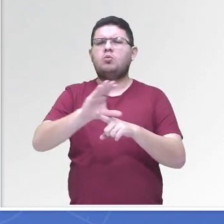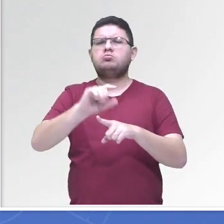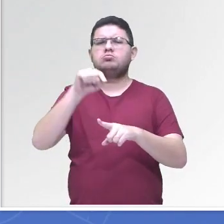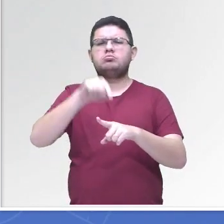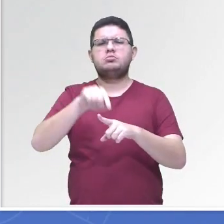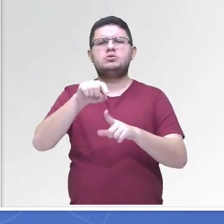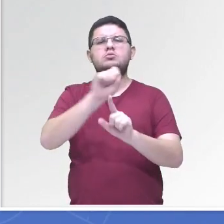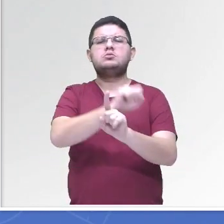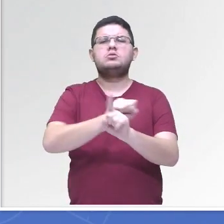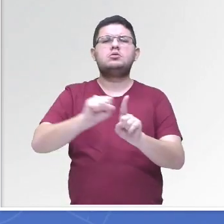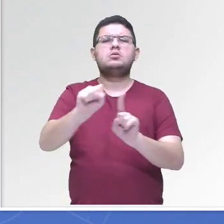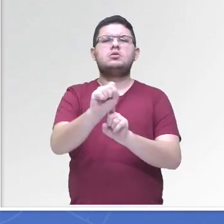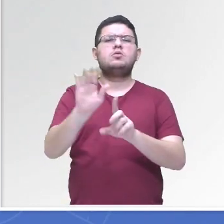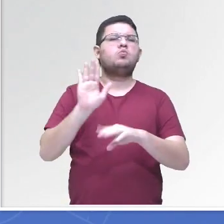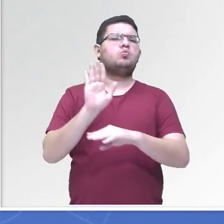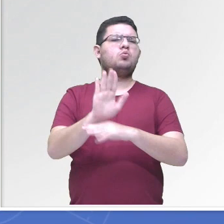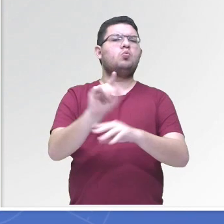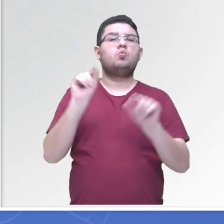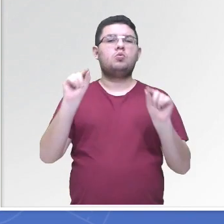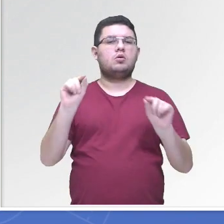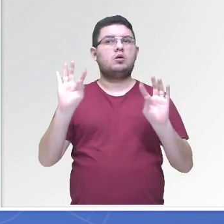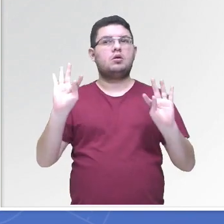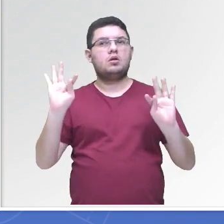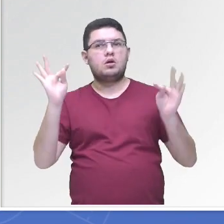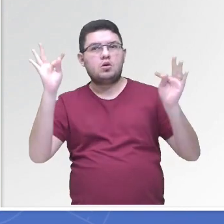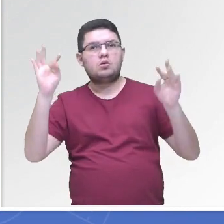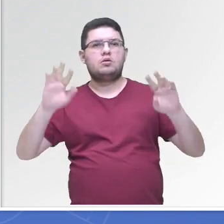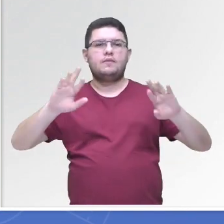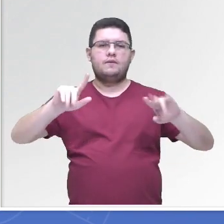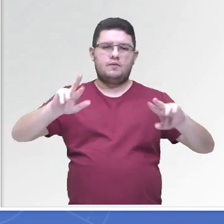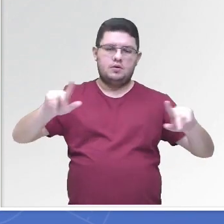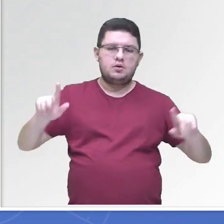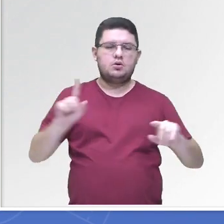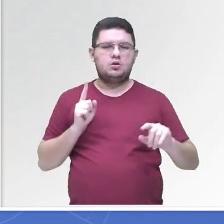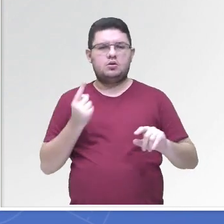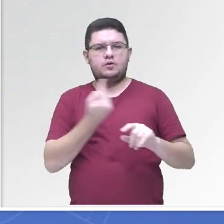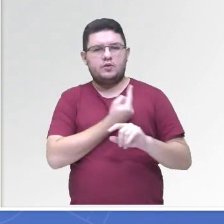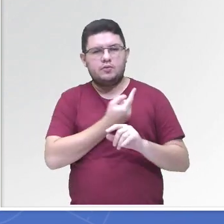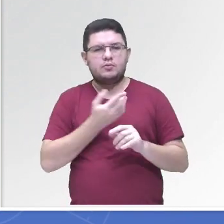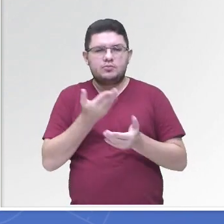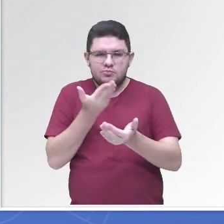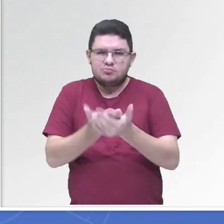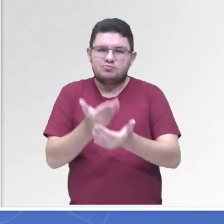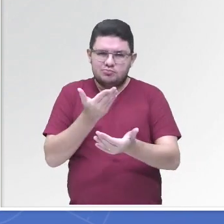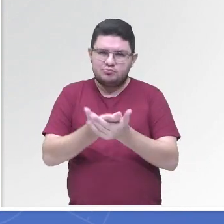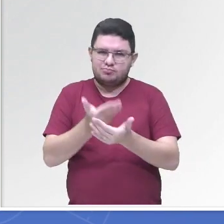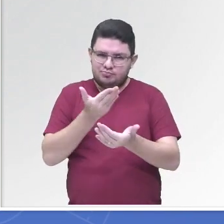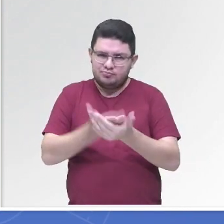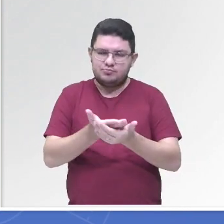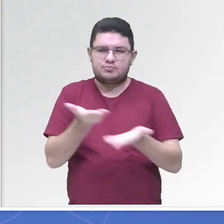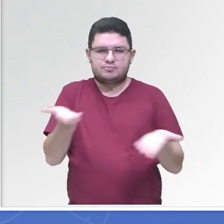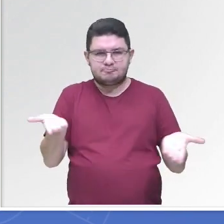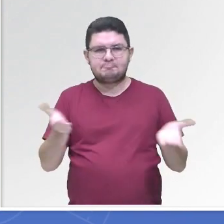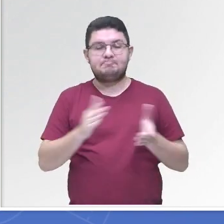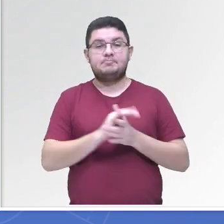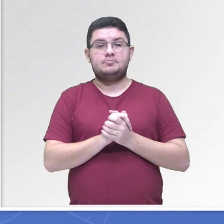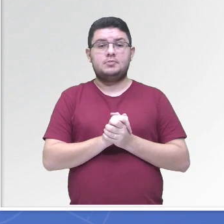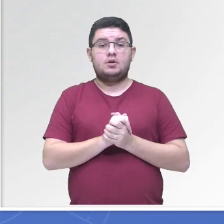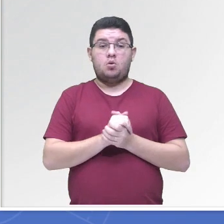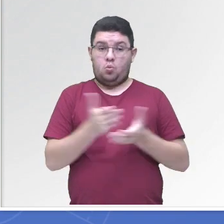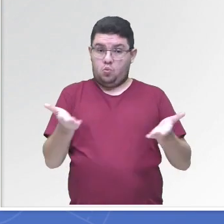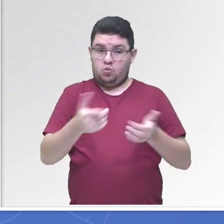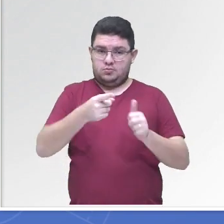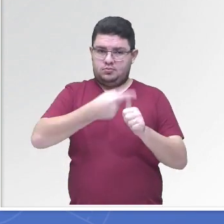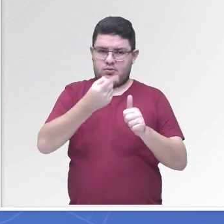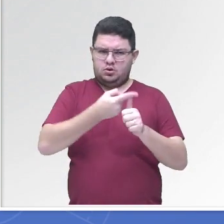evolução tecnológica, tá? Então a gente vai conhecer um pouquinho mais sobre essas substâncias e vai entender um pouquinho mais nessa primeira aula,